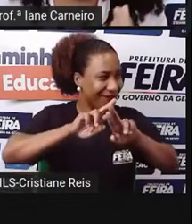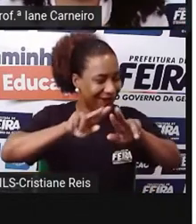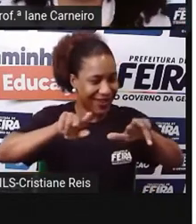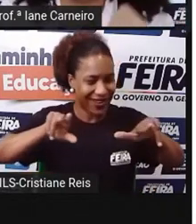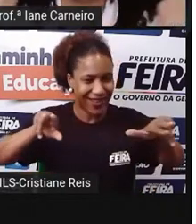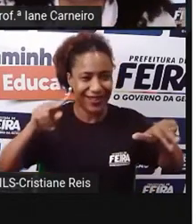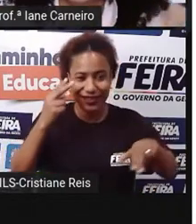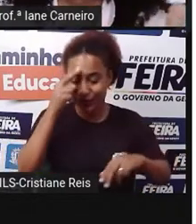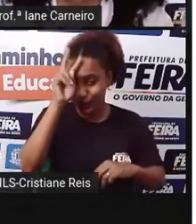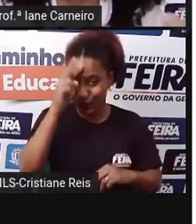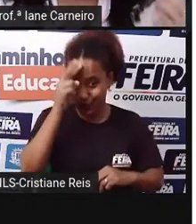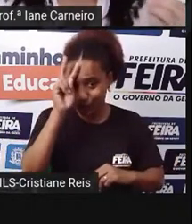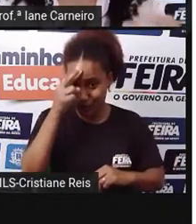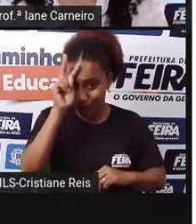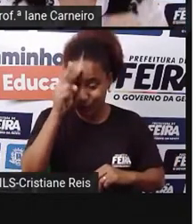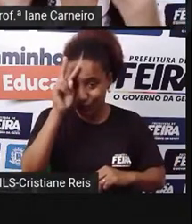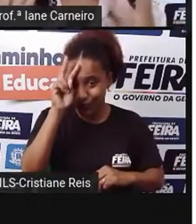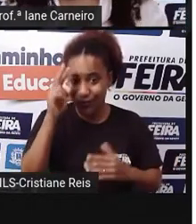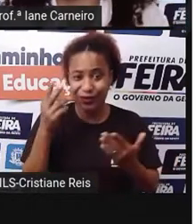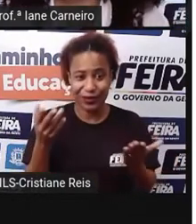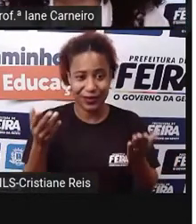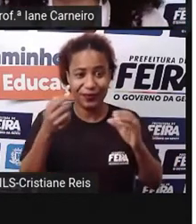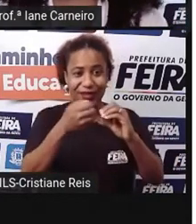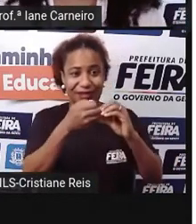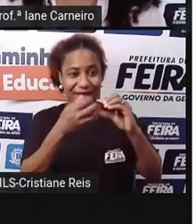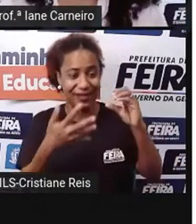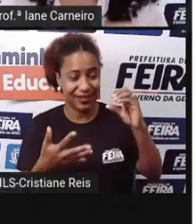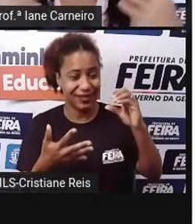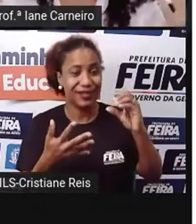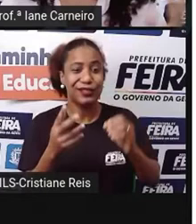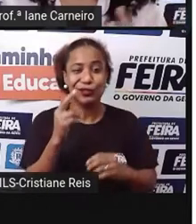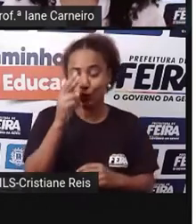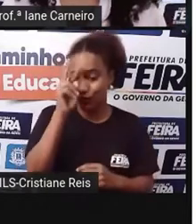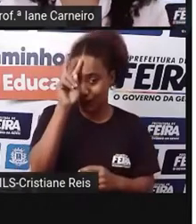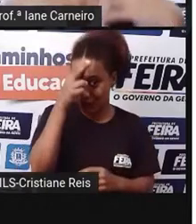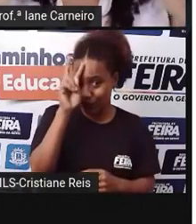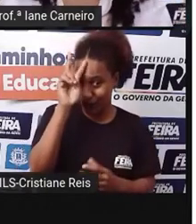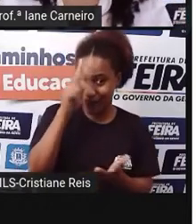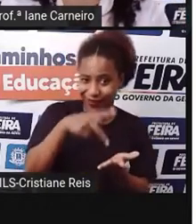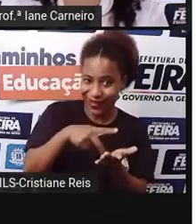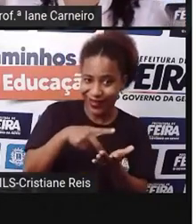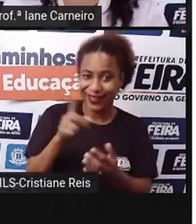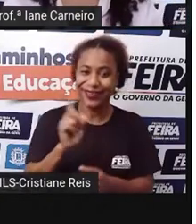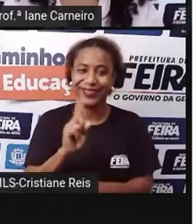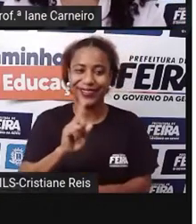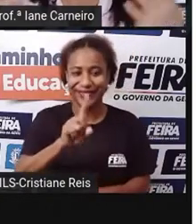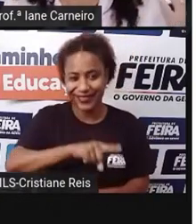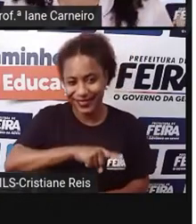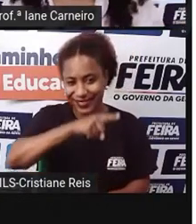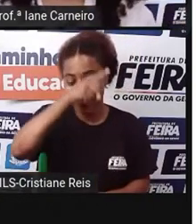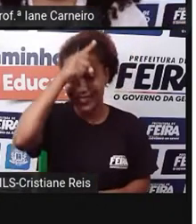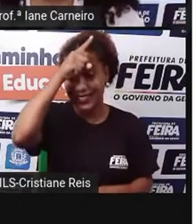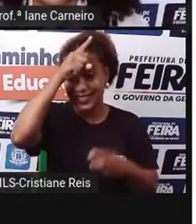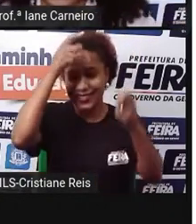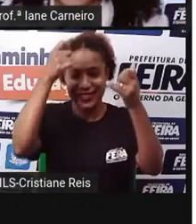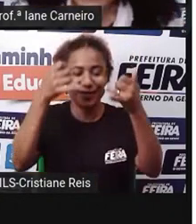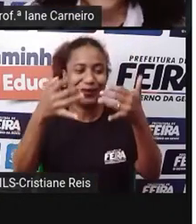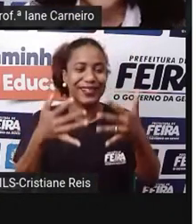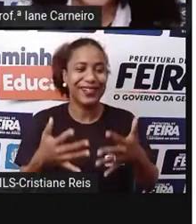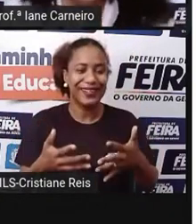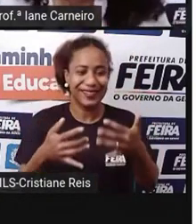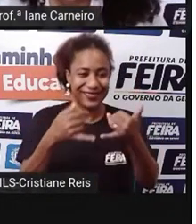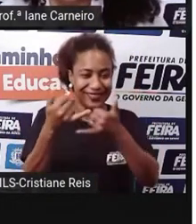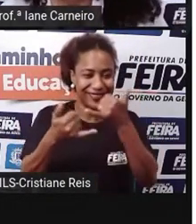característica das lendas, de ser explicada de uma forma maravilhosa, de uma forma fantástica.